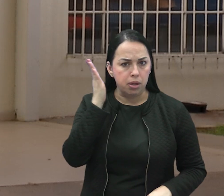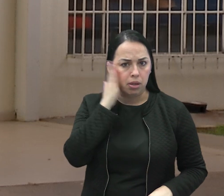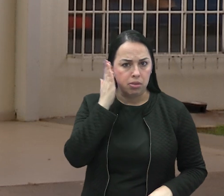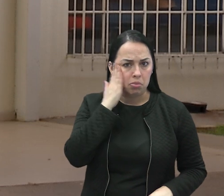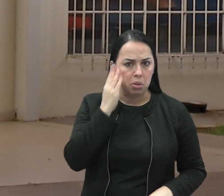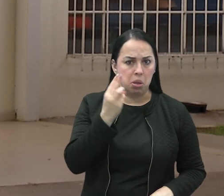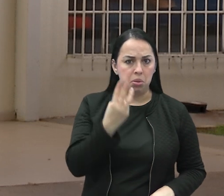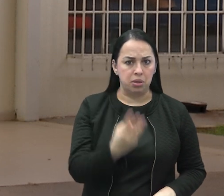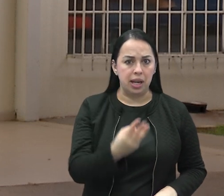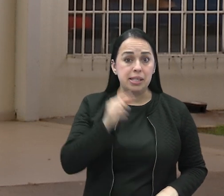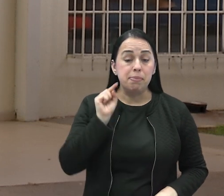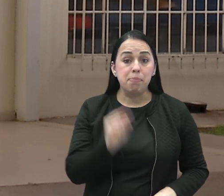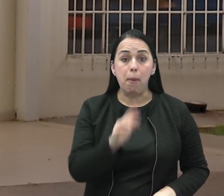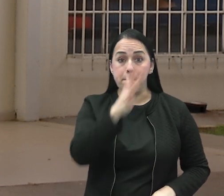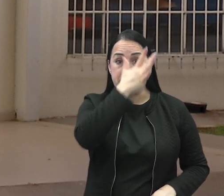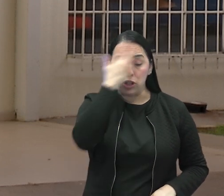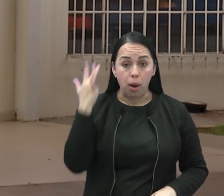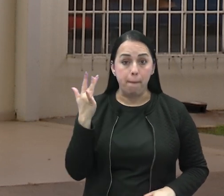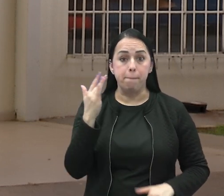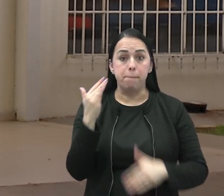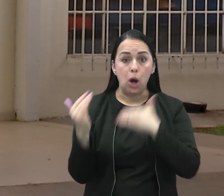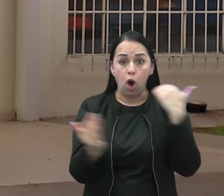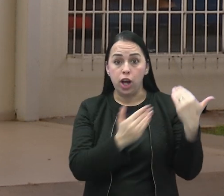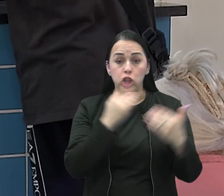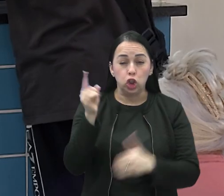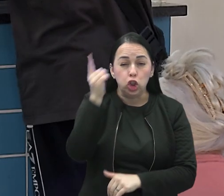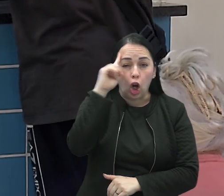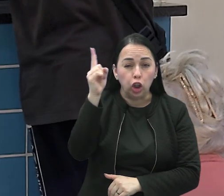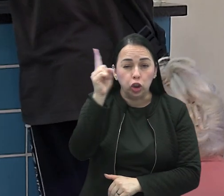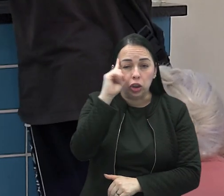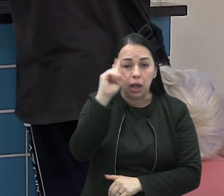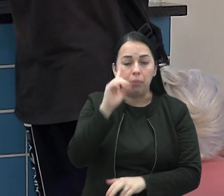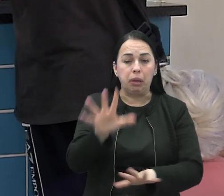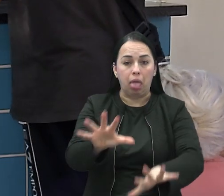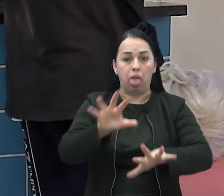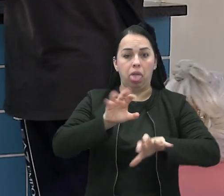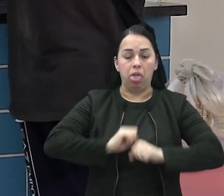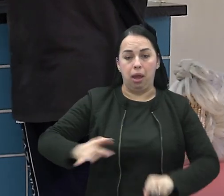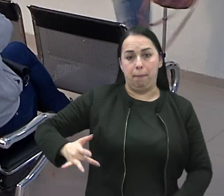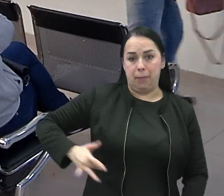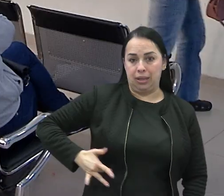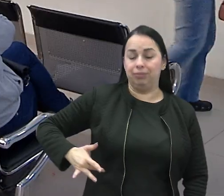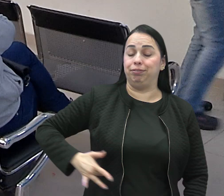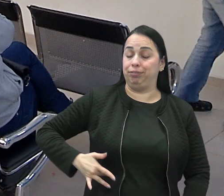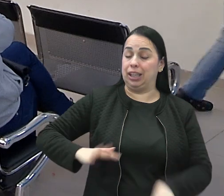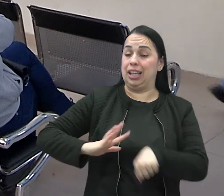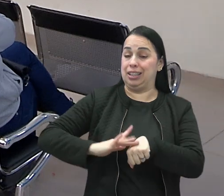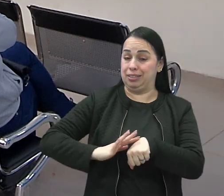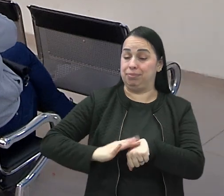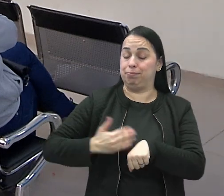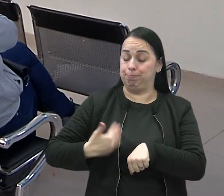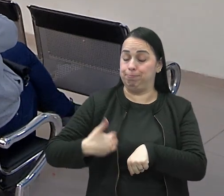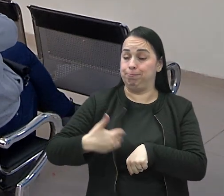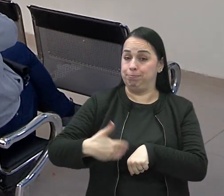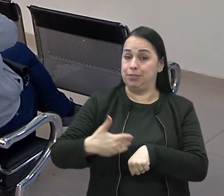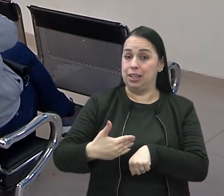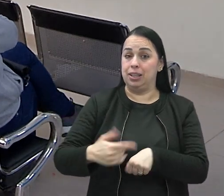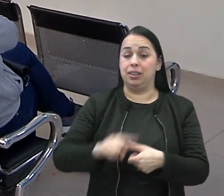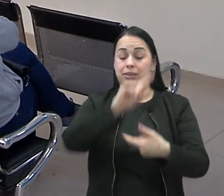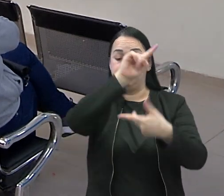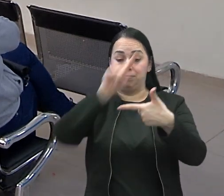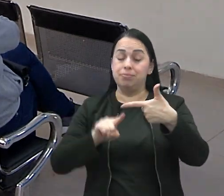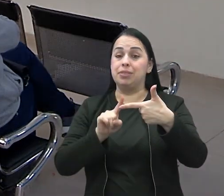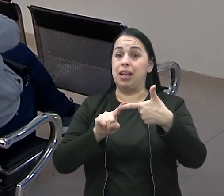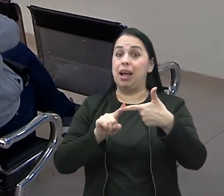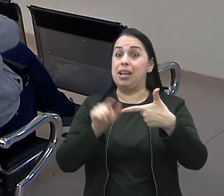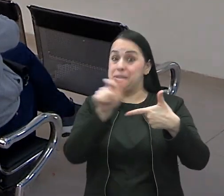sabia que mais de 3.000 pessoas morrem por dia vítimas das hepatites virais? Essa doença silenciosa já é a